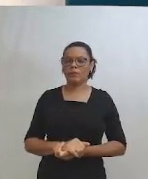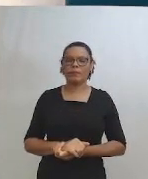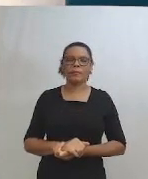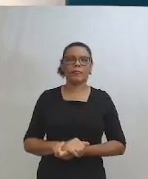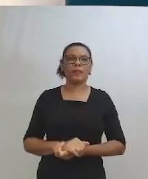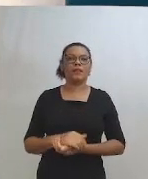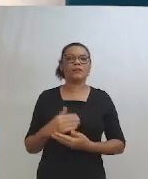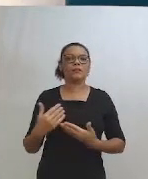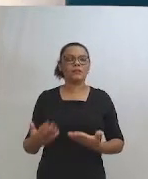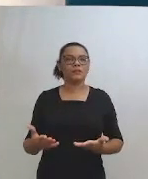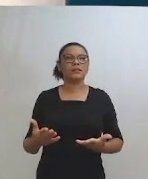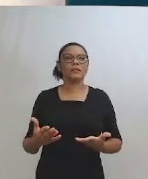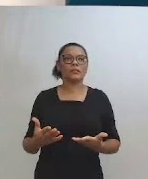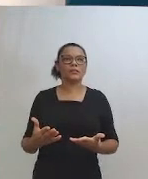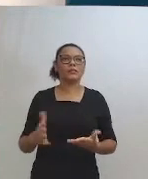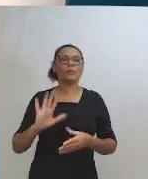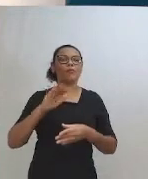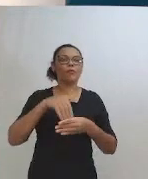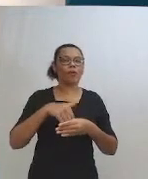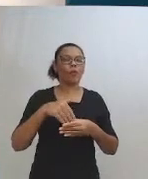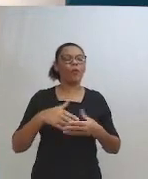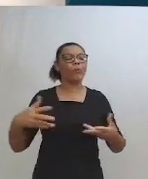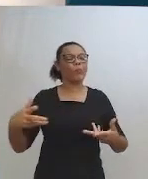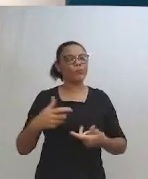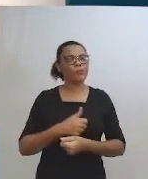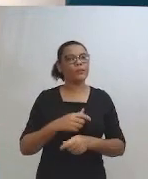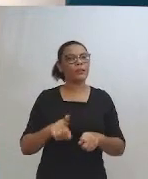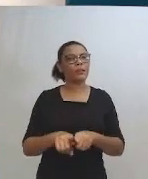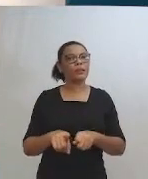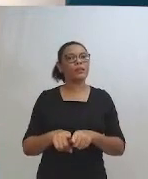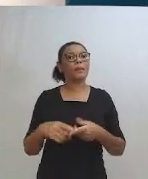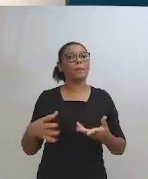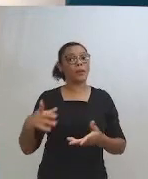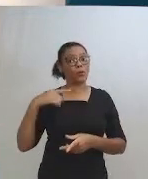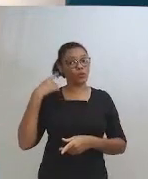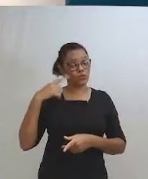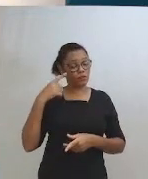substanciosidade do seu voto e também o nosso advogado pela sustentação oral.